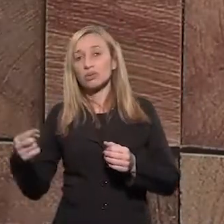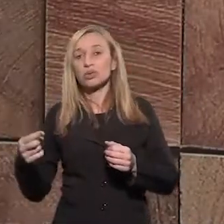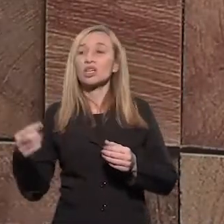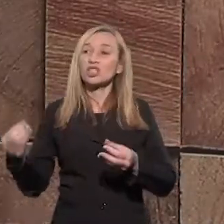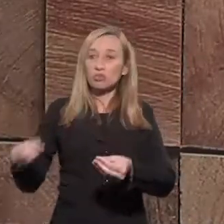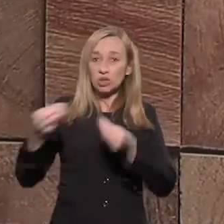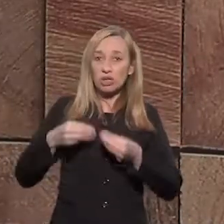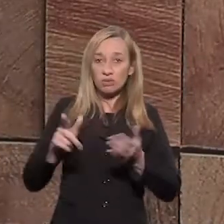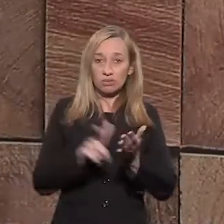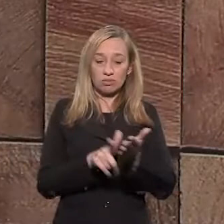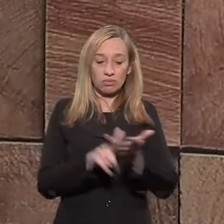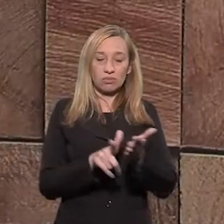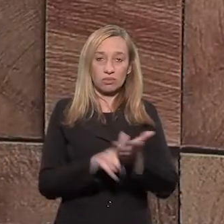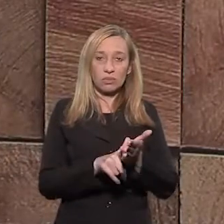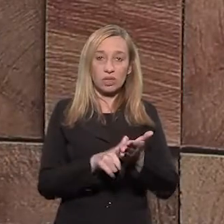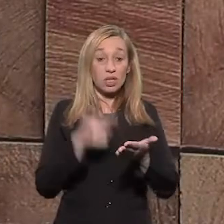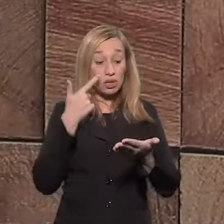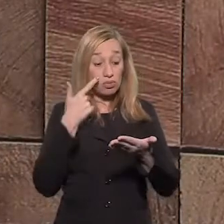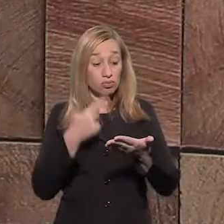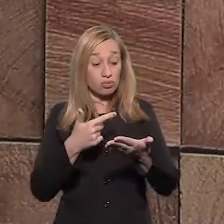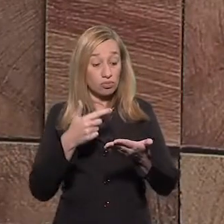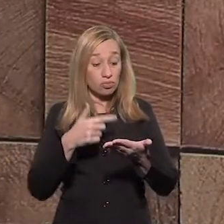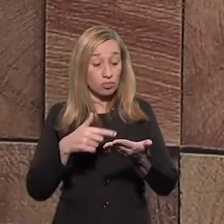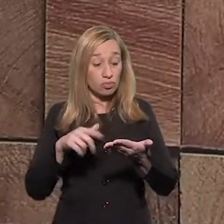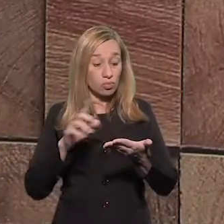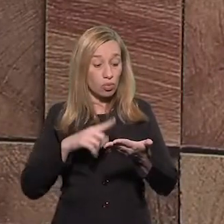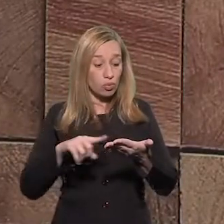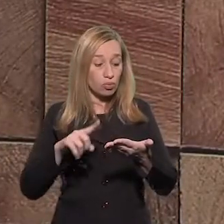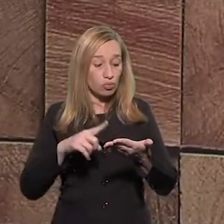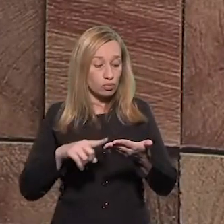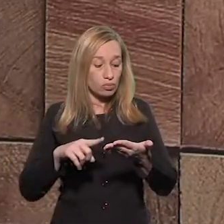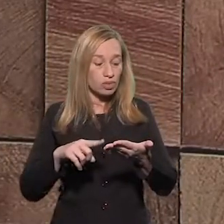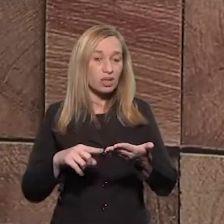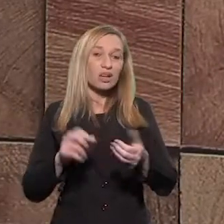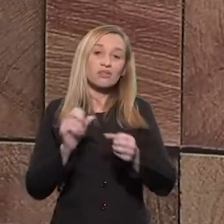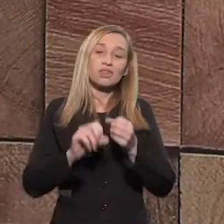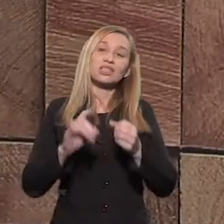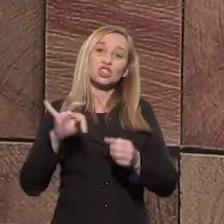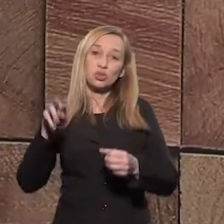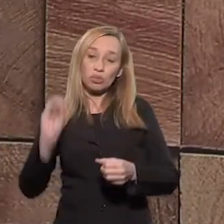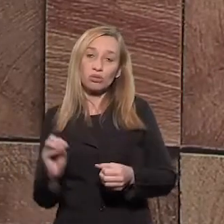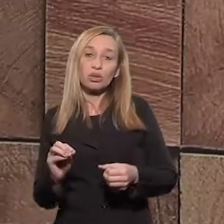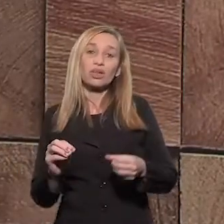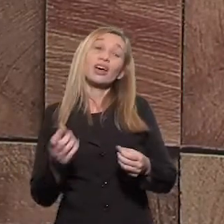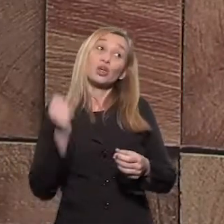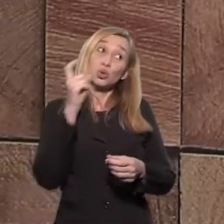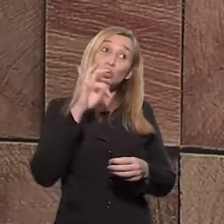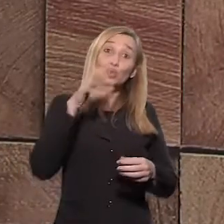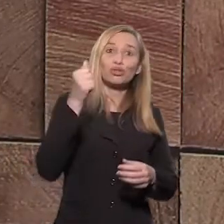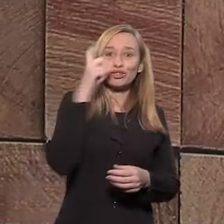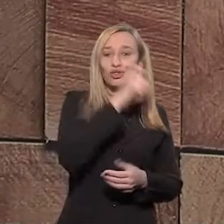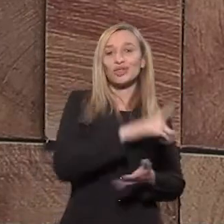também, mas geralmente é assim. E isso é mais difícil para você? Tudo é difícil.